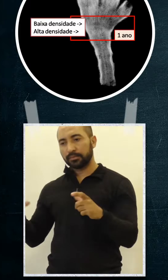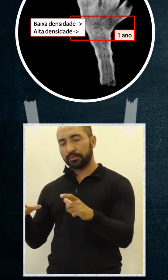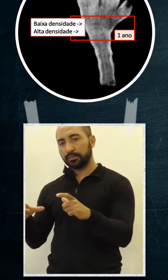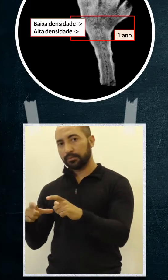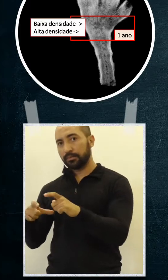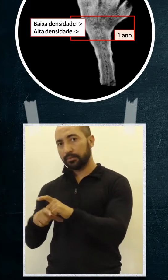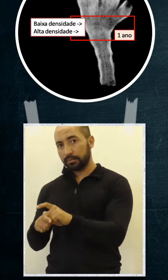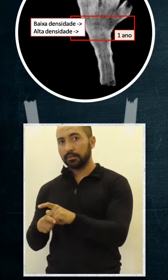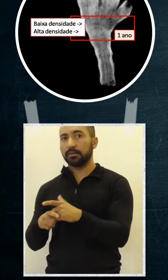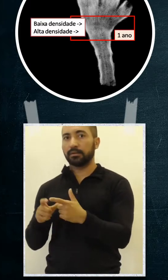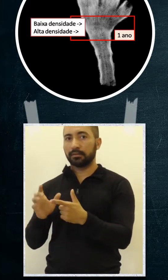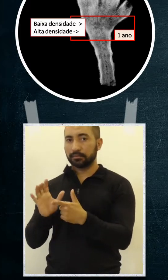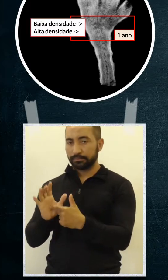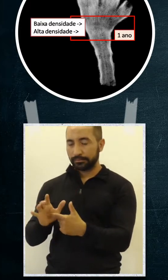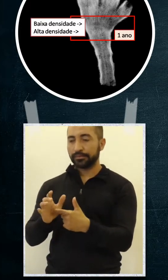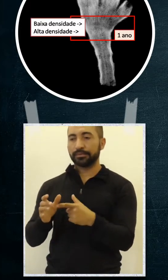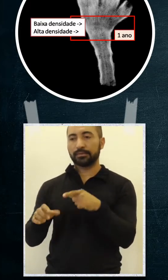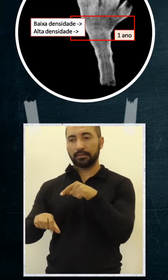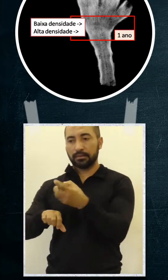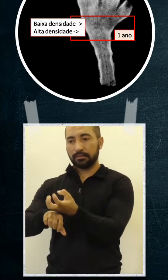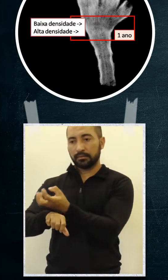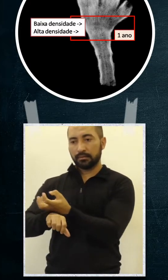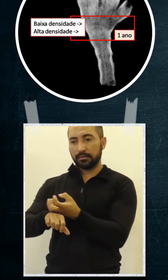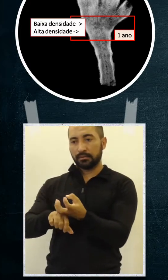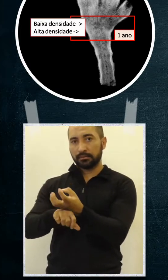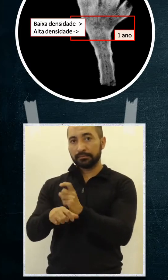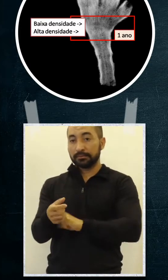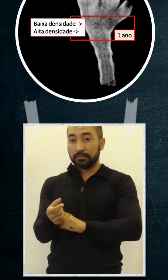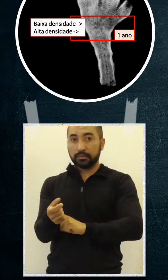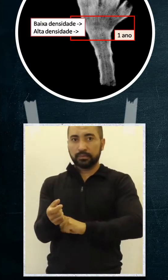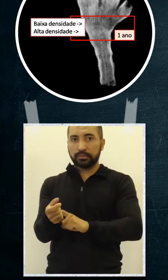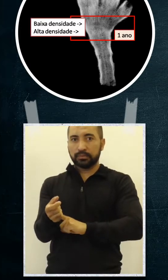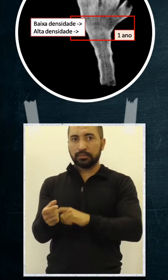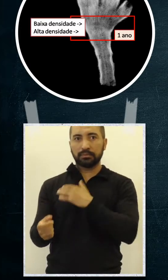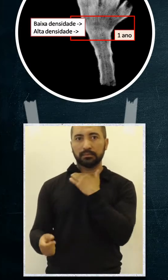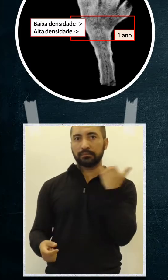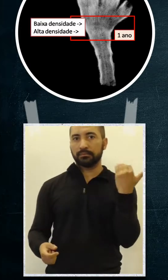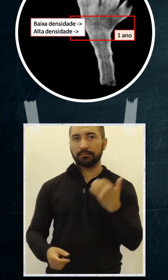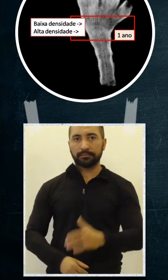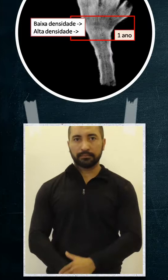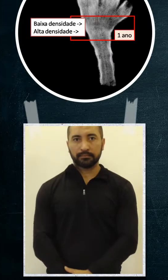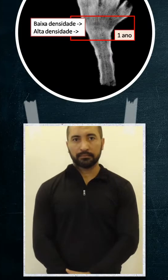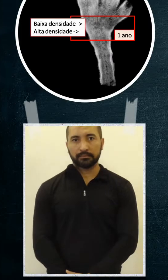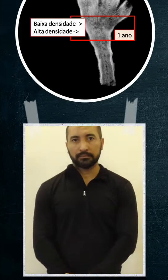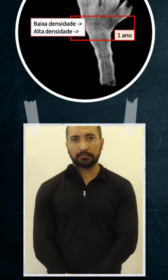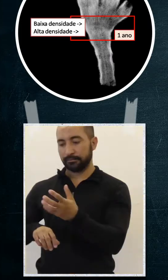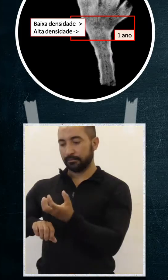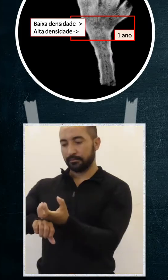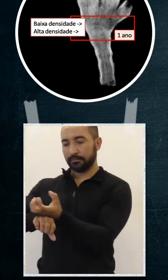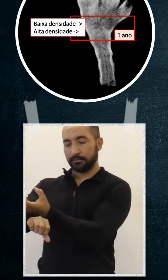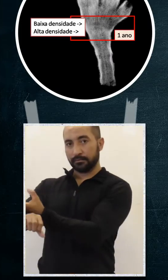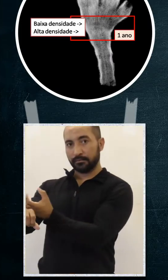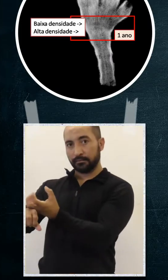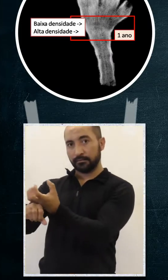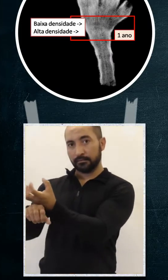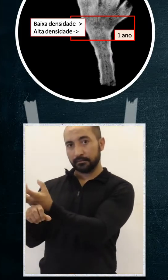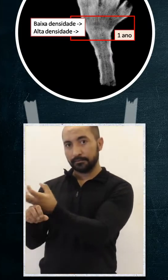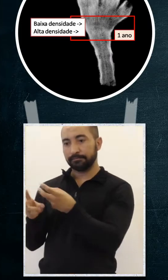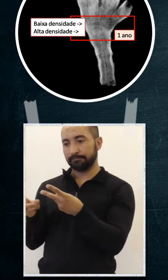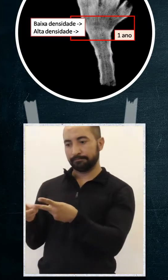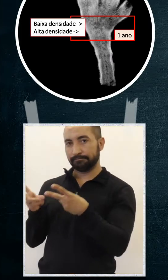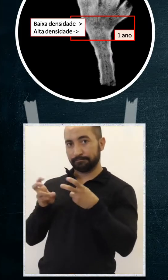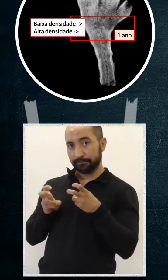de estresse vivida por zooxantelas e corais. Ao caracterizarmos os ambientes, podemos observar que, em geral, as populações de Mucismilia